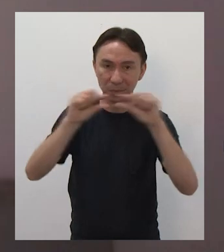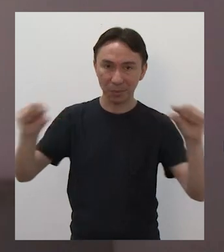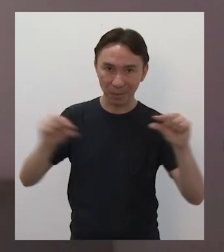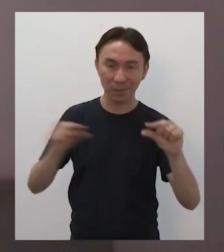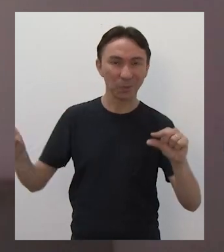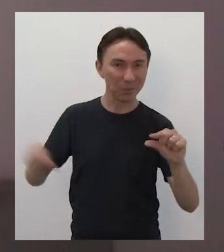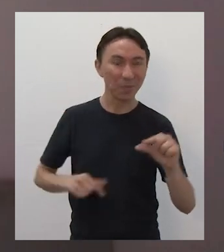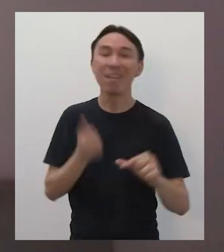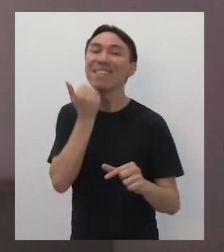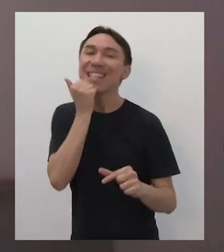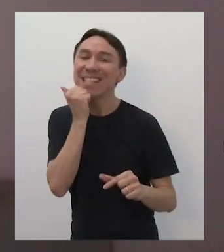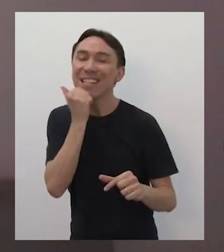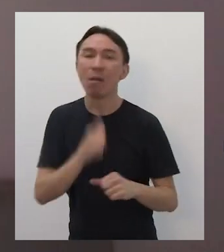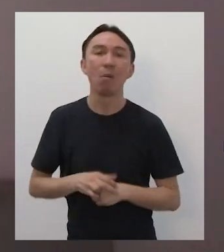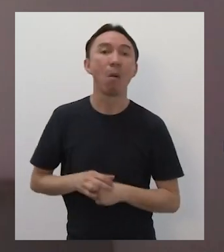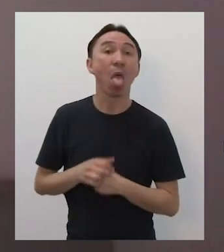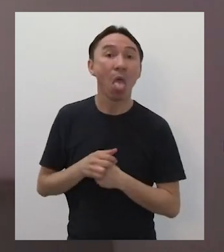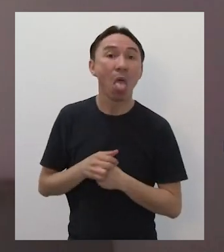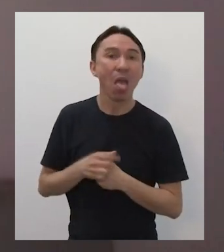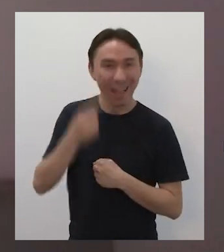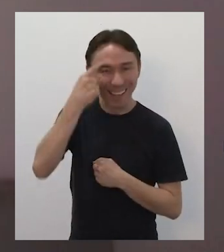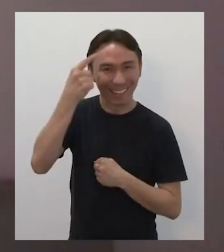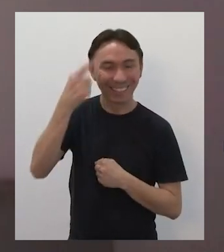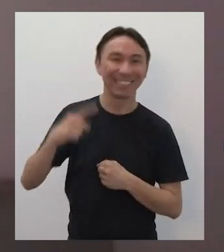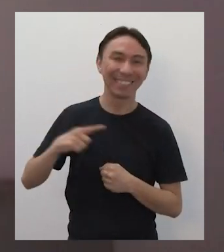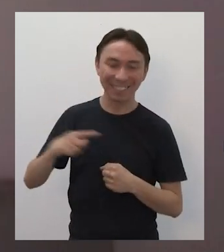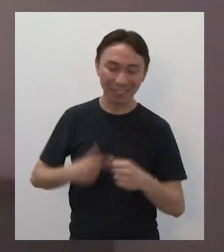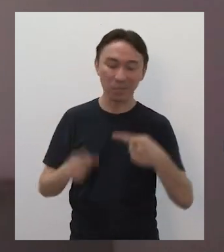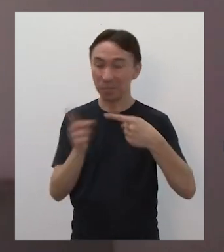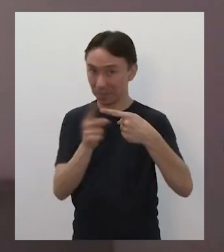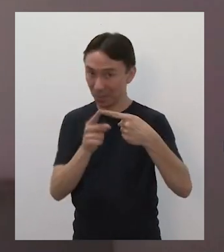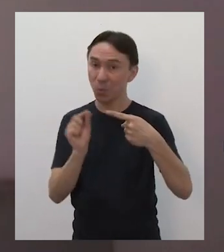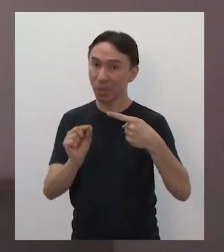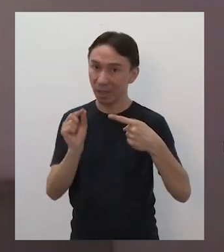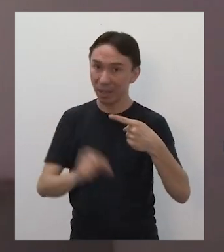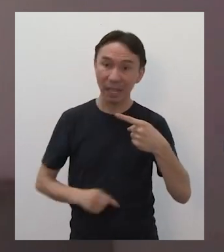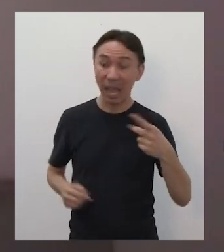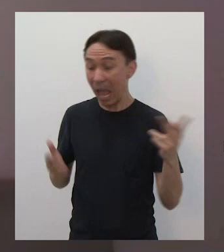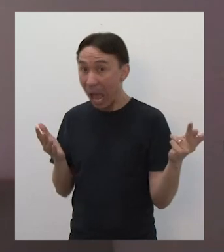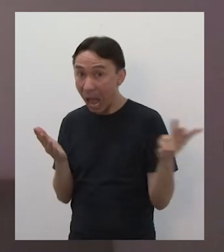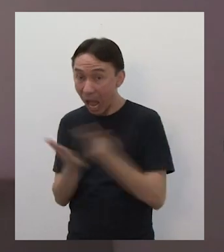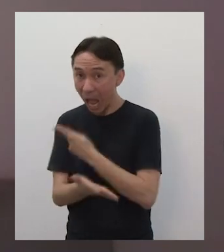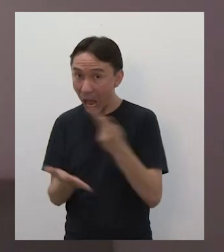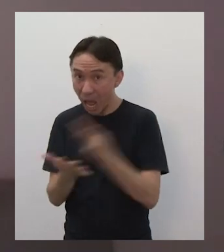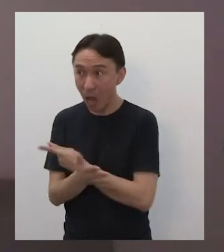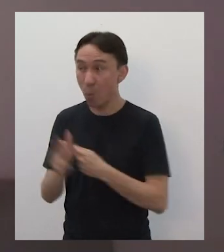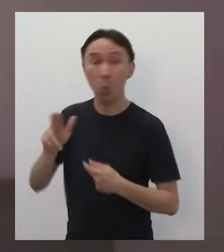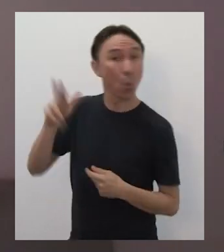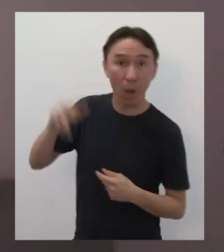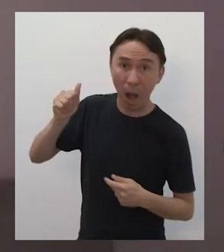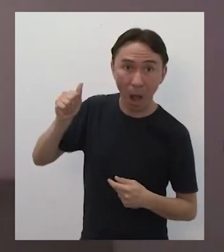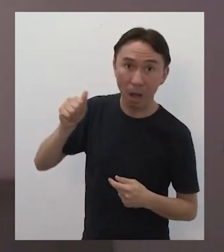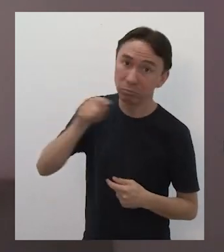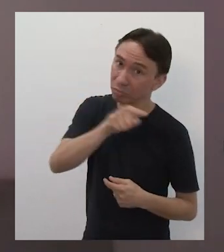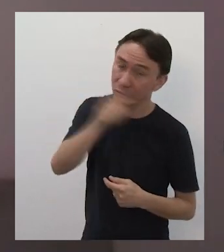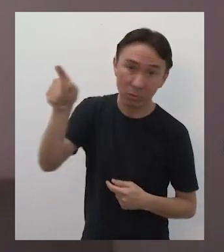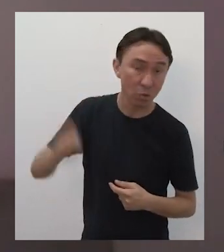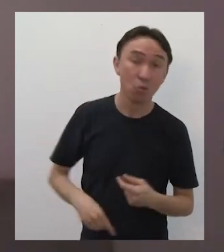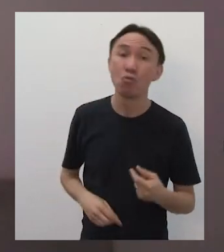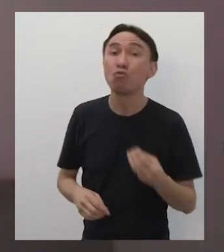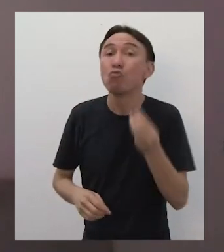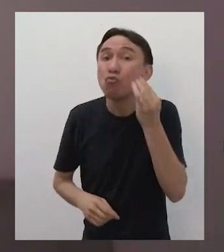né? Uma que é sobre o erro. Quem nunca errou, nunca experimentou nada de novo.